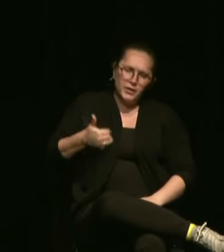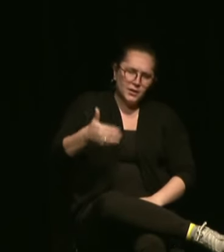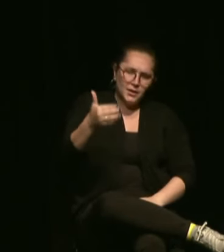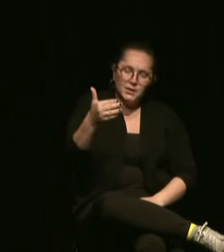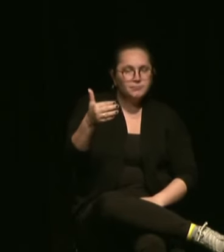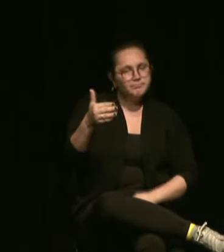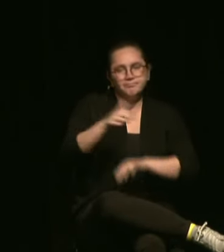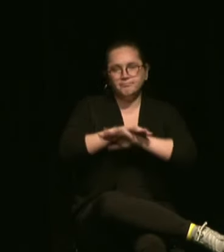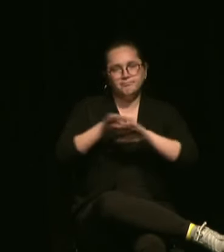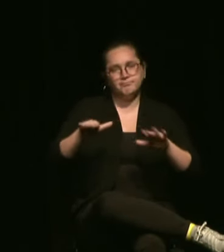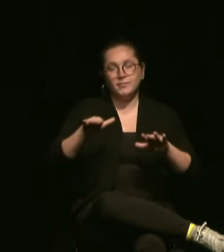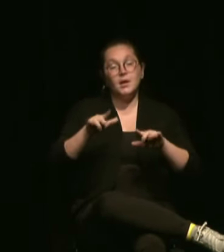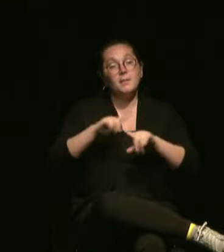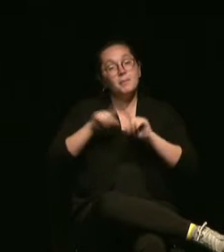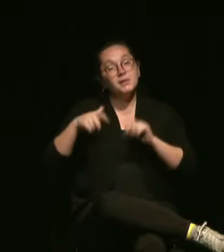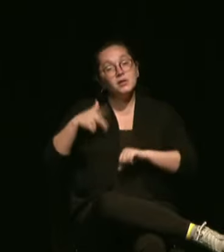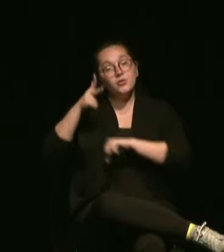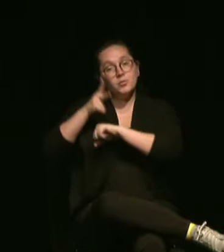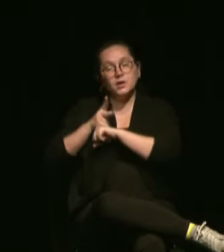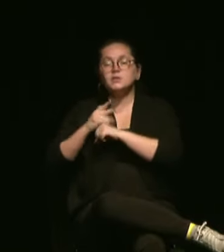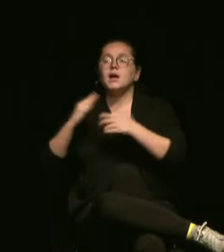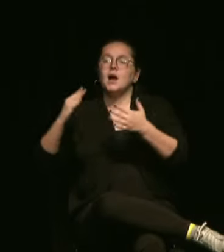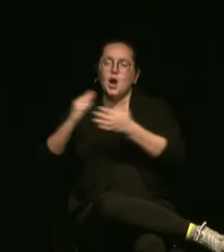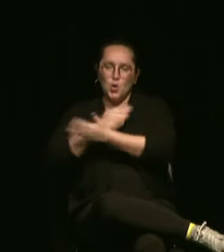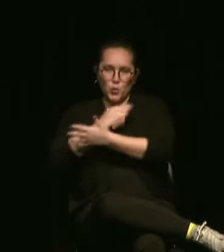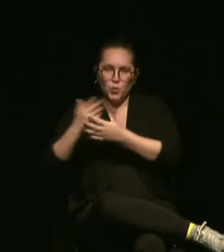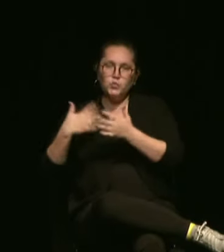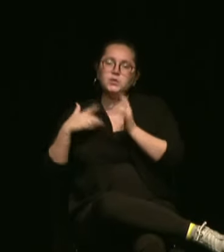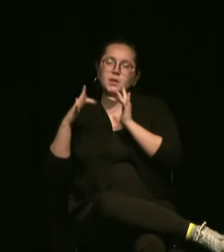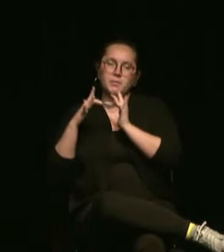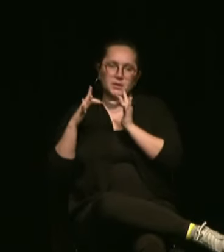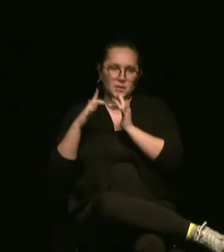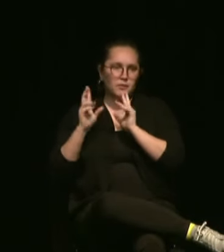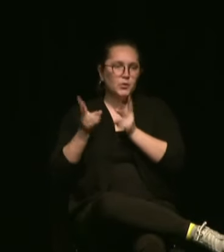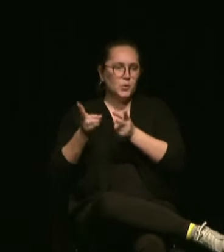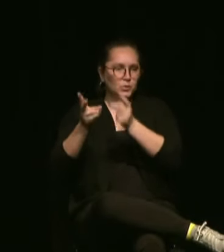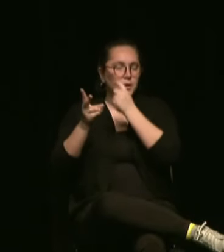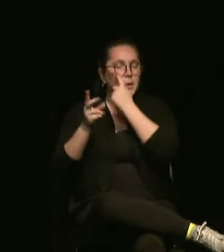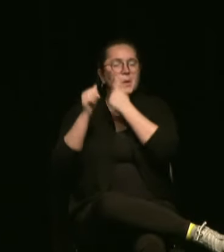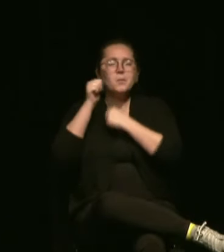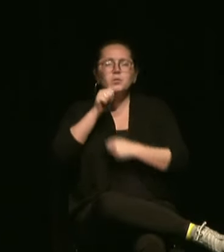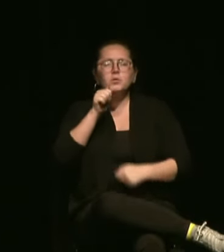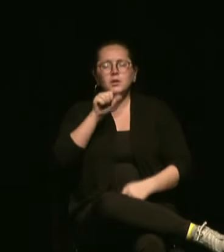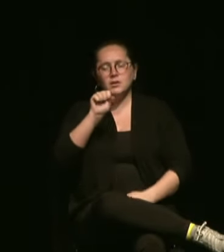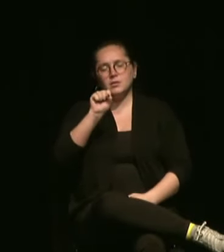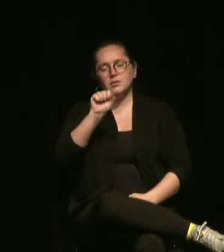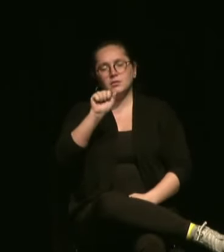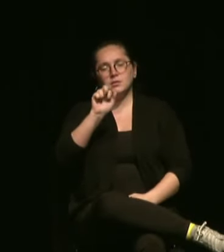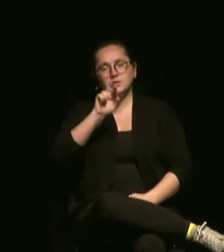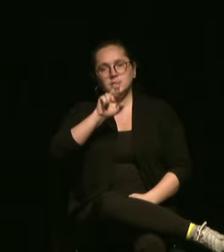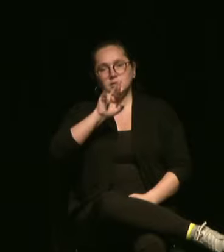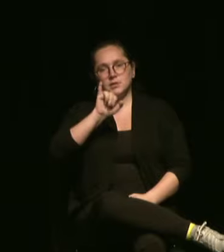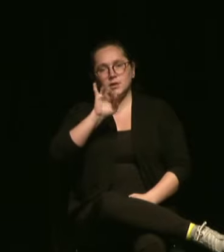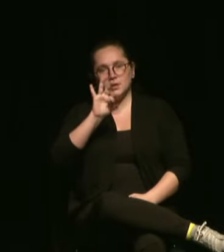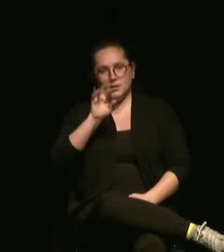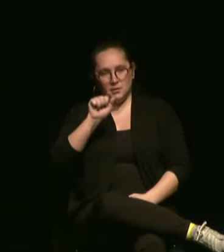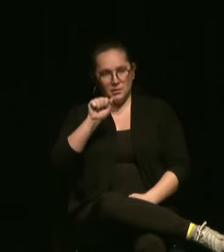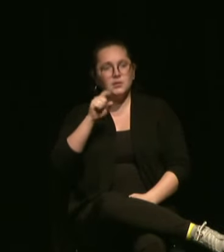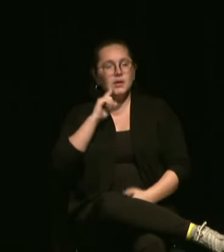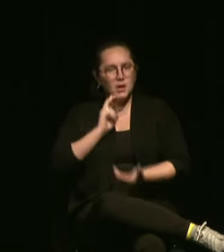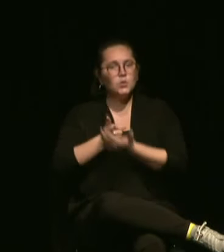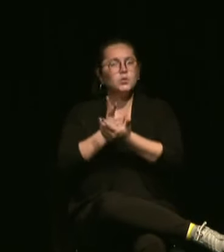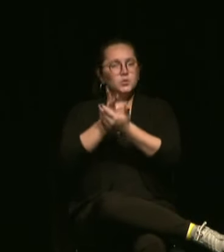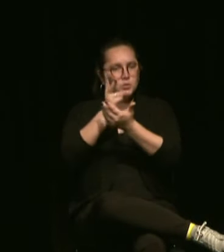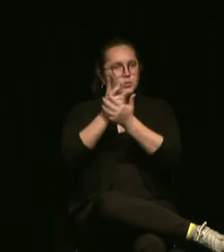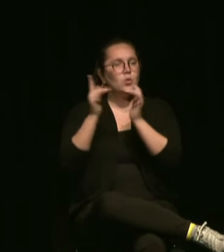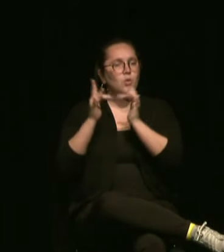no mundo, né? Mas com alguns ele manteve. Ele manteve com uma moça chamada Sarita, do Canções.